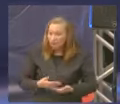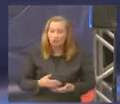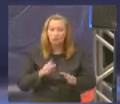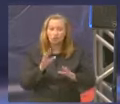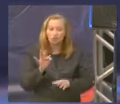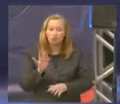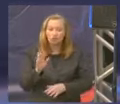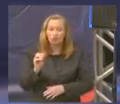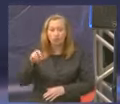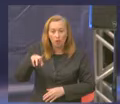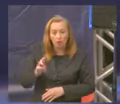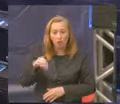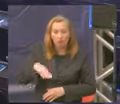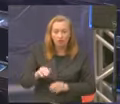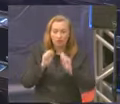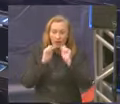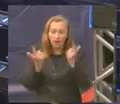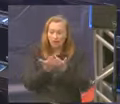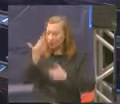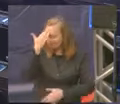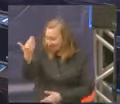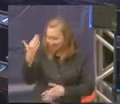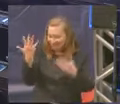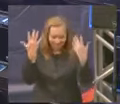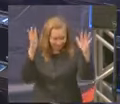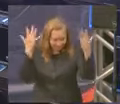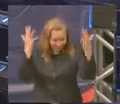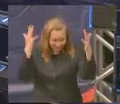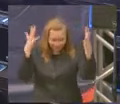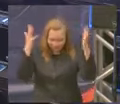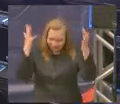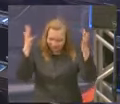Fórum da LERJ. Muito obrigado.